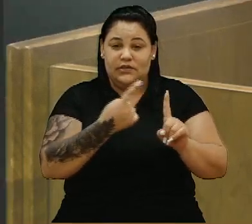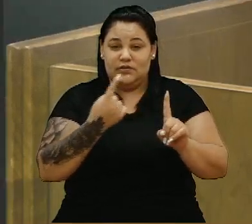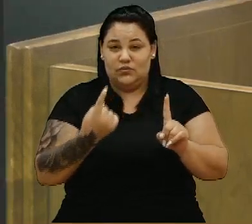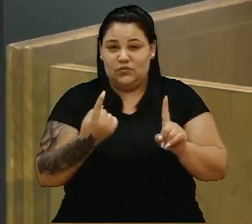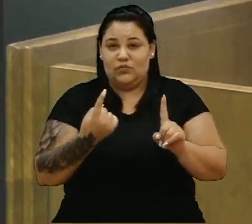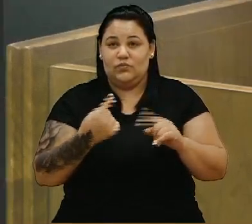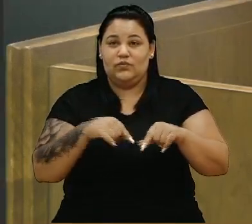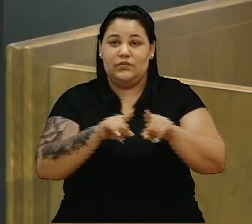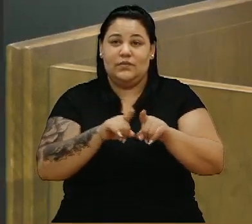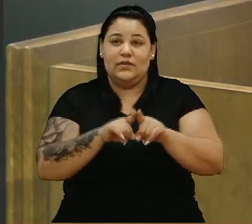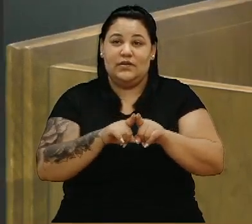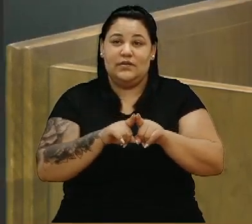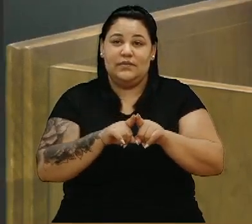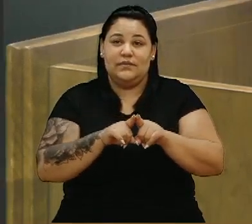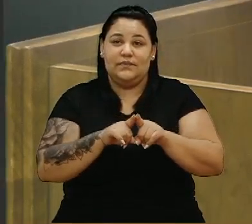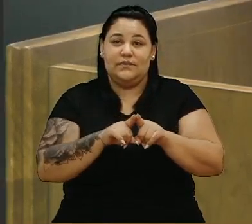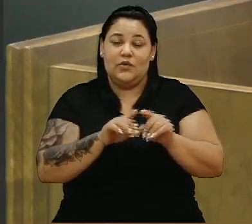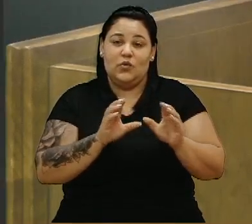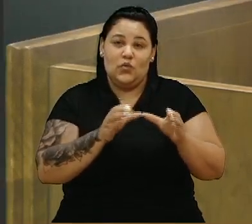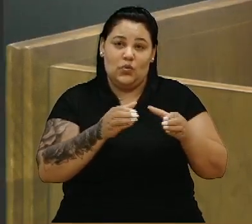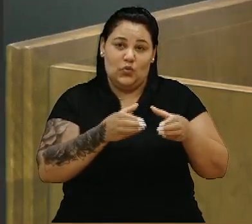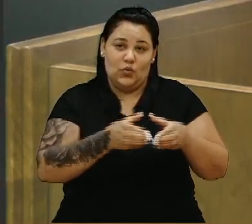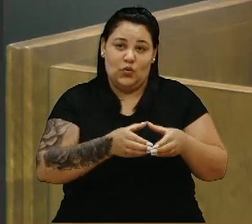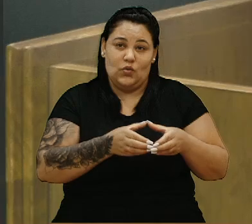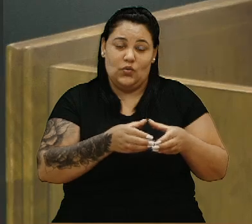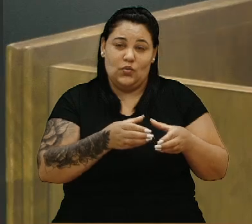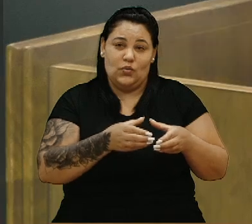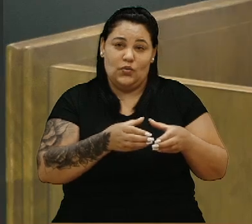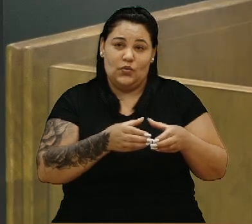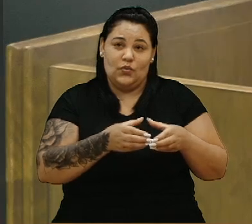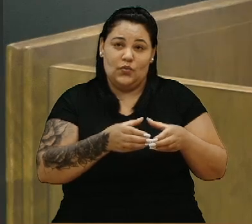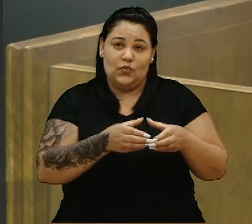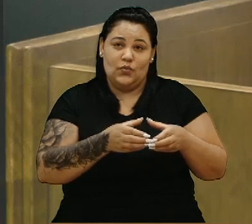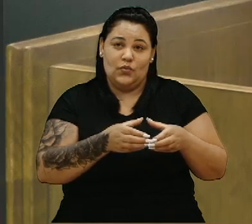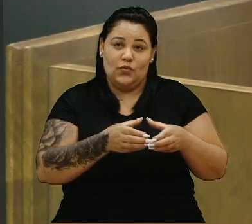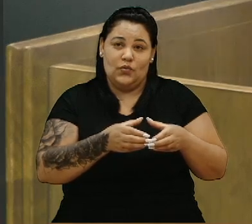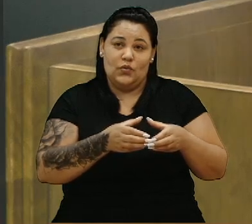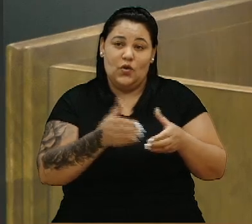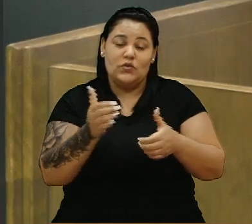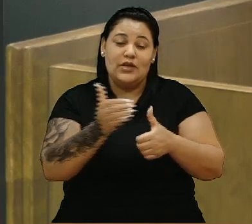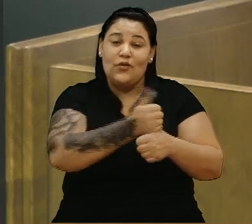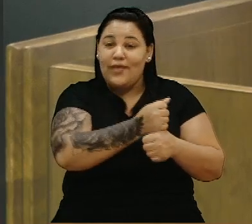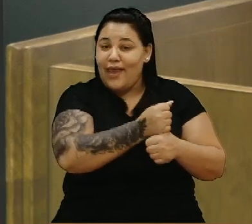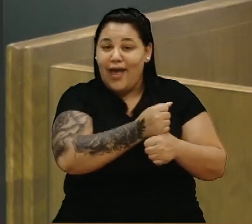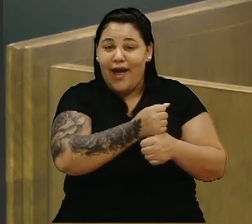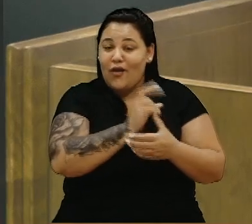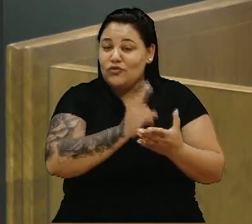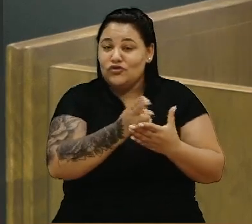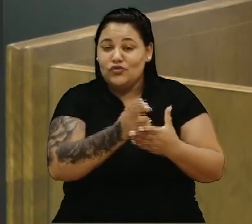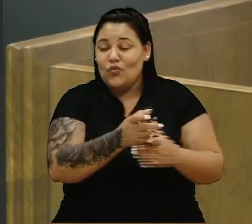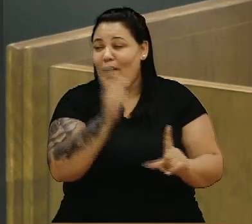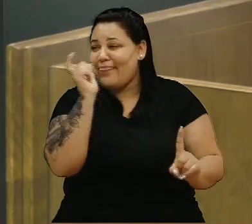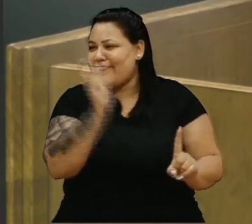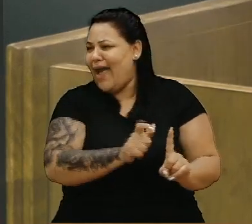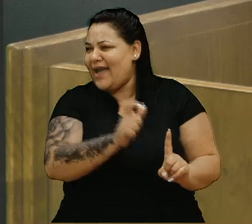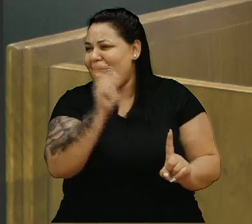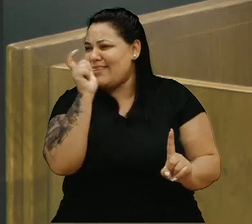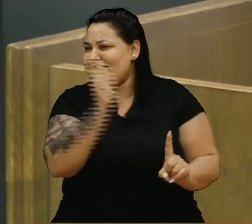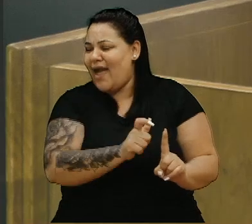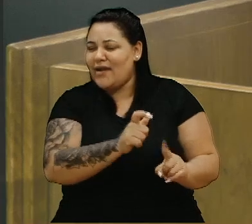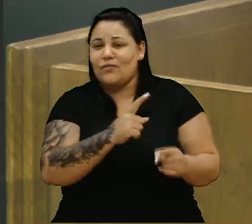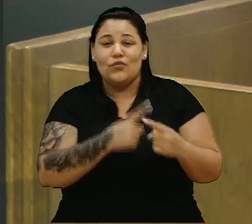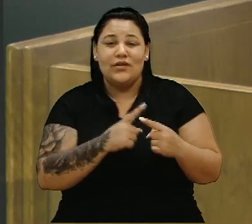Os conselheiros tutelares aqui vivem sendo atacados porque não dão conta do seu trabalho, mas a